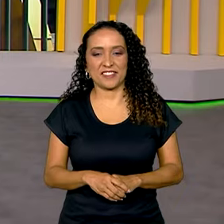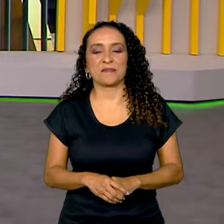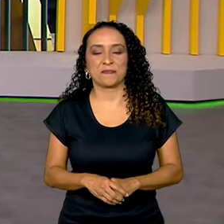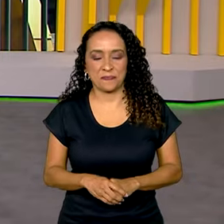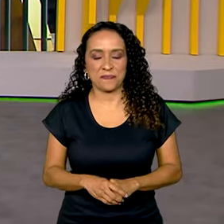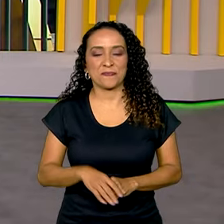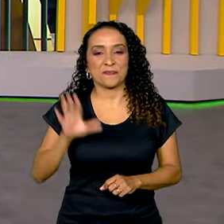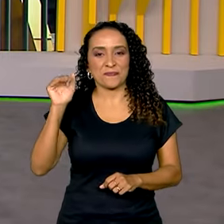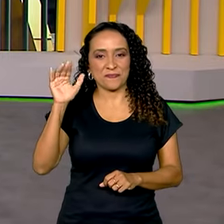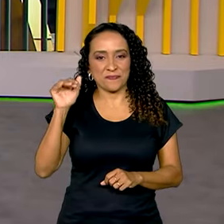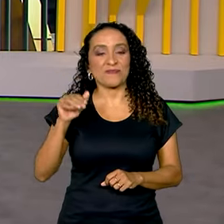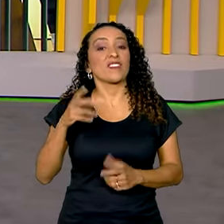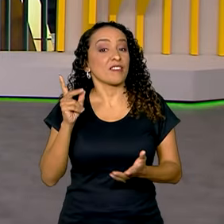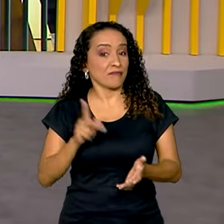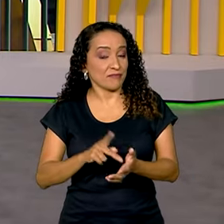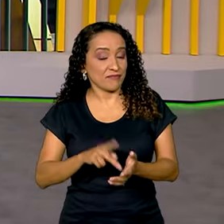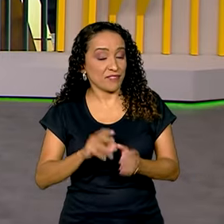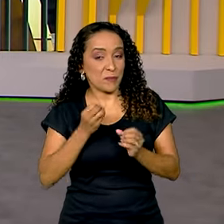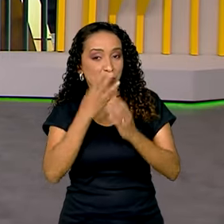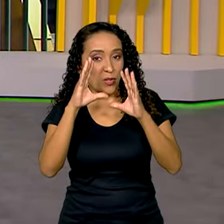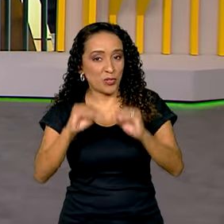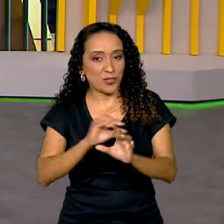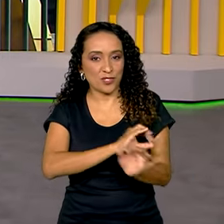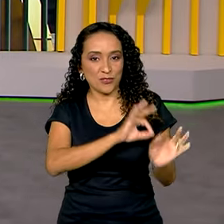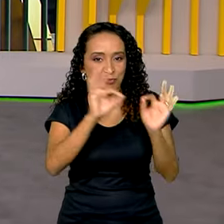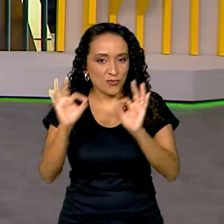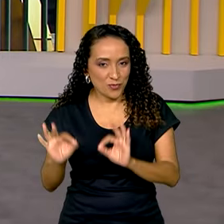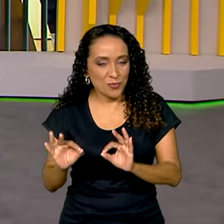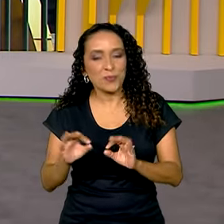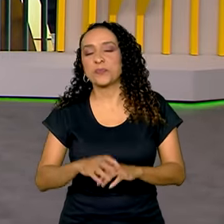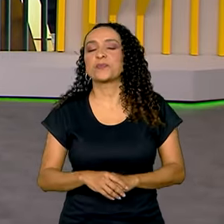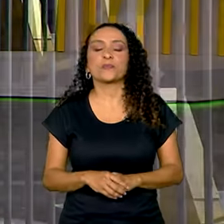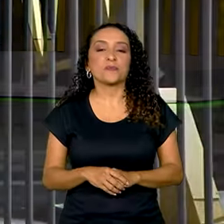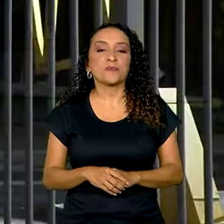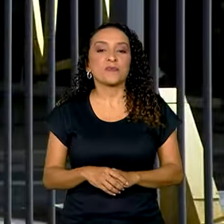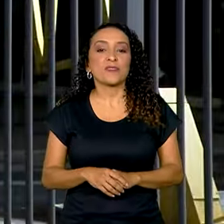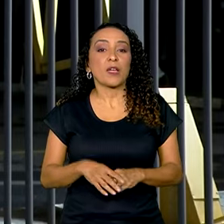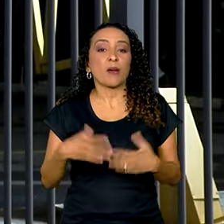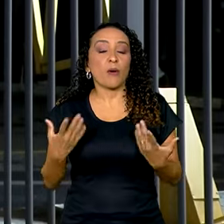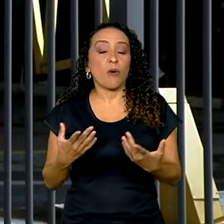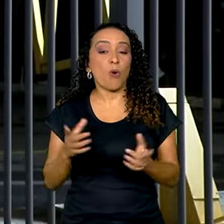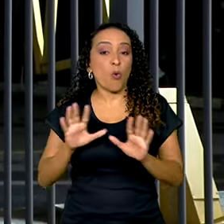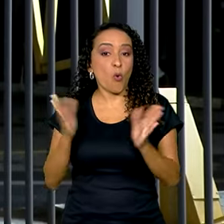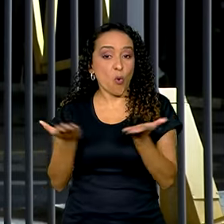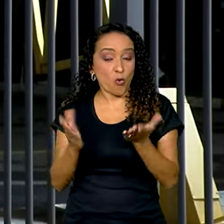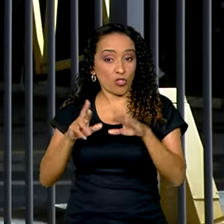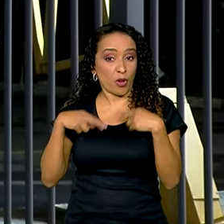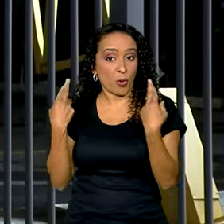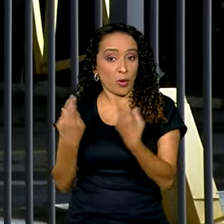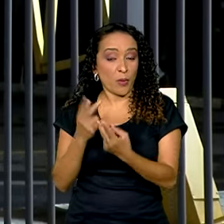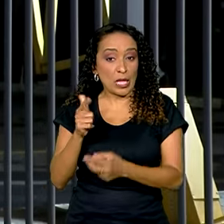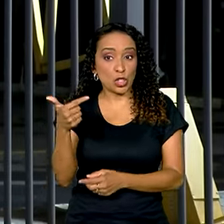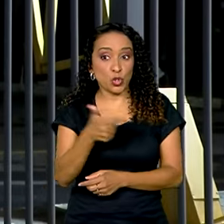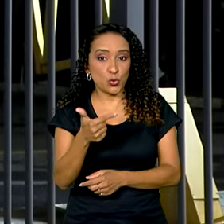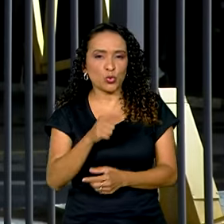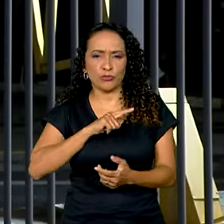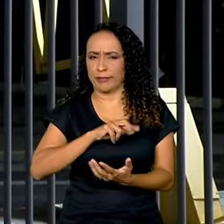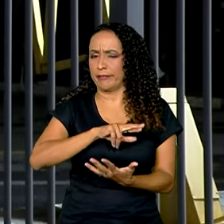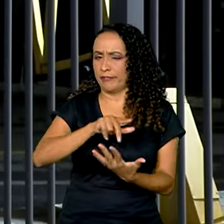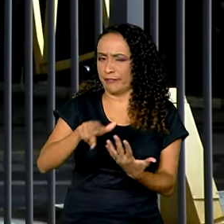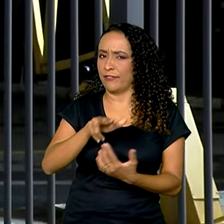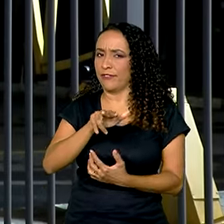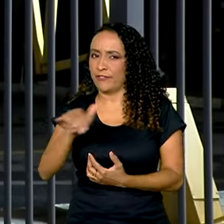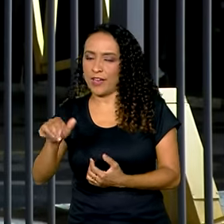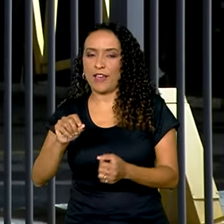Oi, Roberto, isso mesmo. Boa noite para você, boa noite a todos que nos assistem. Olha, o encontro hoje é o segundo de uma série que o presidente